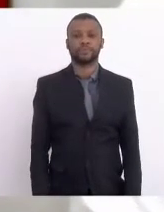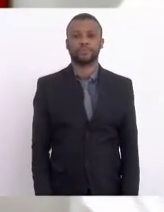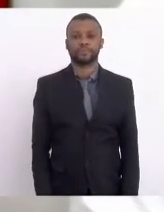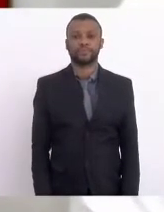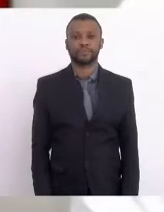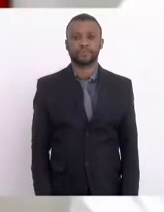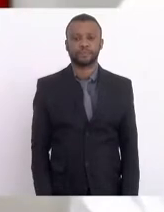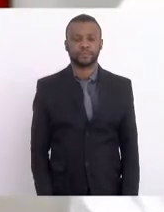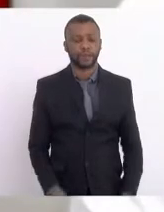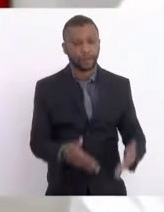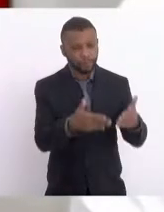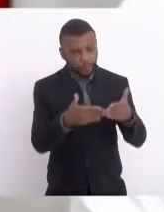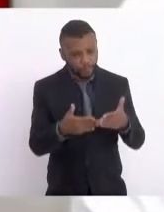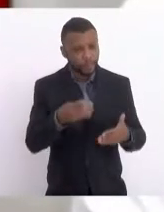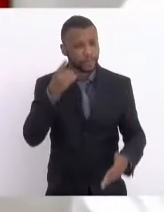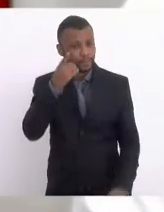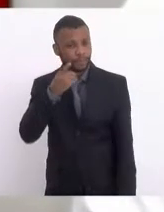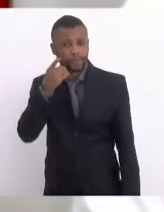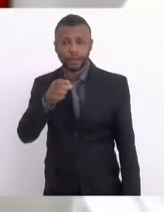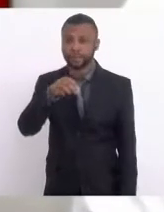Deputado Márcio Pacheco.